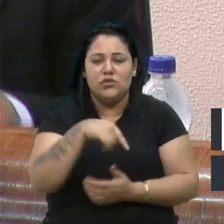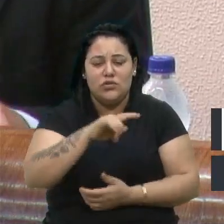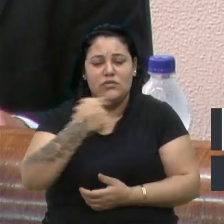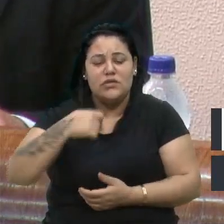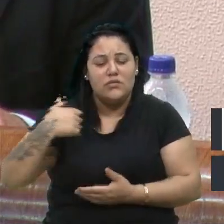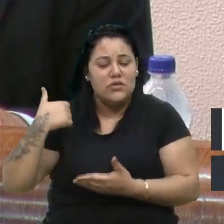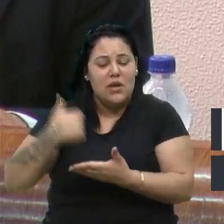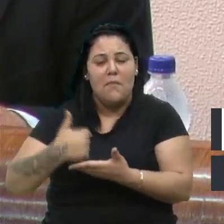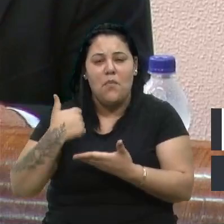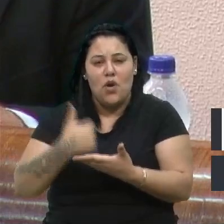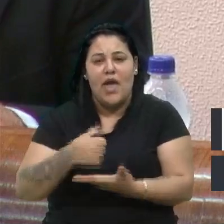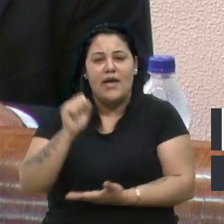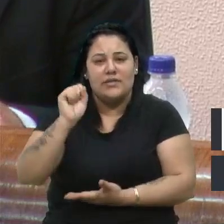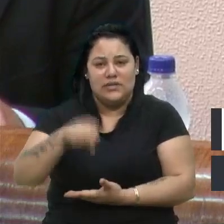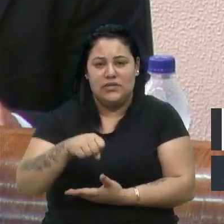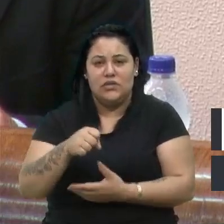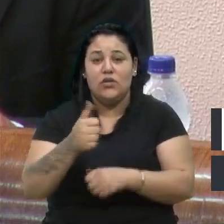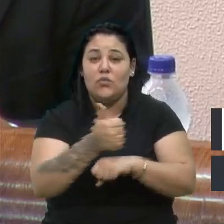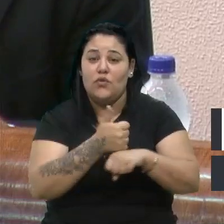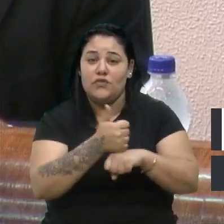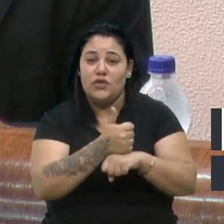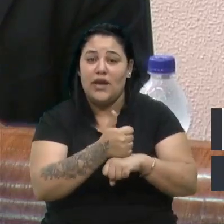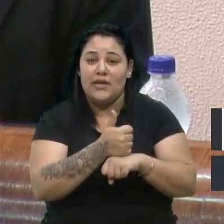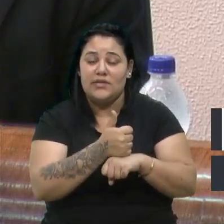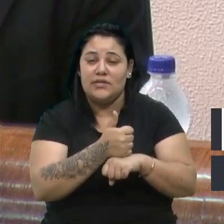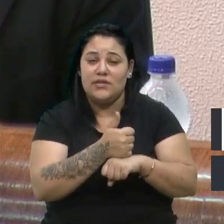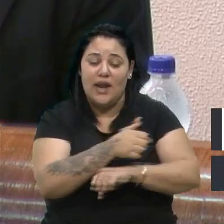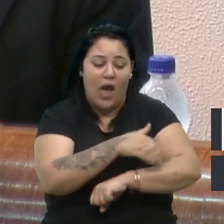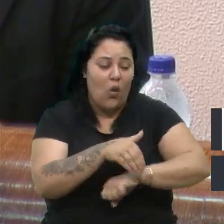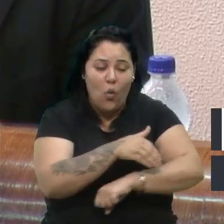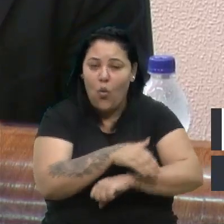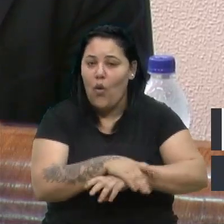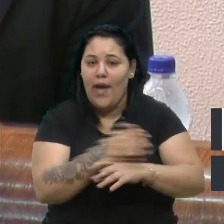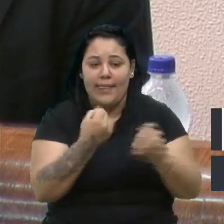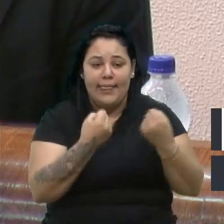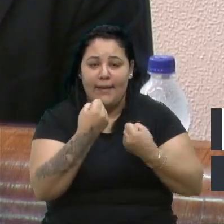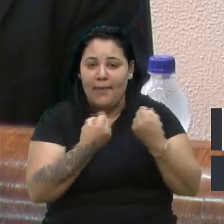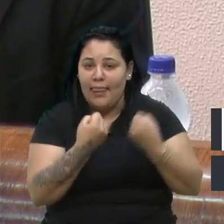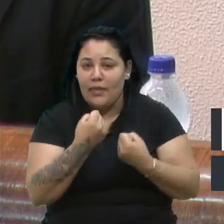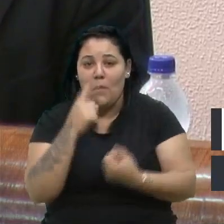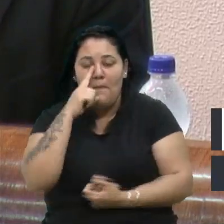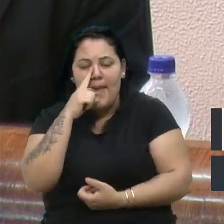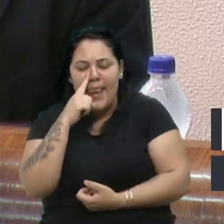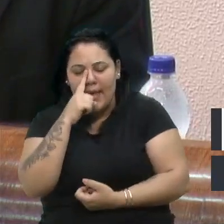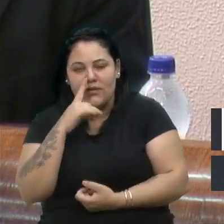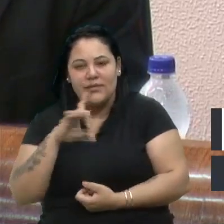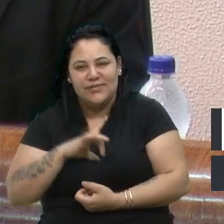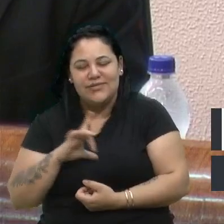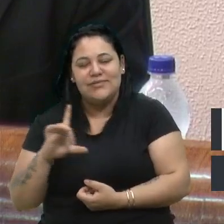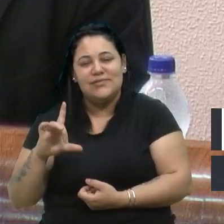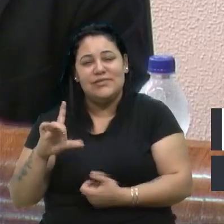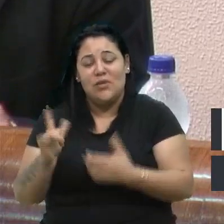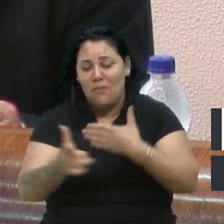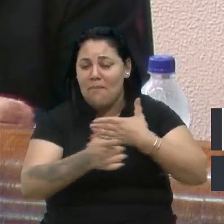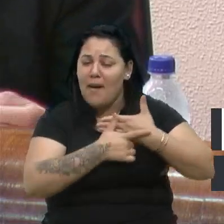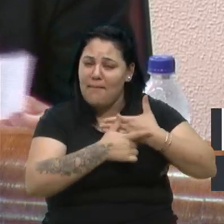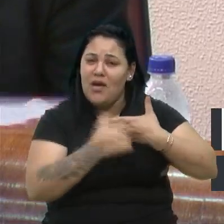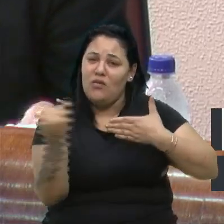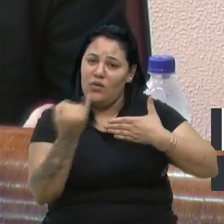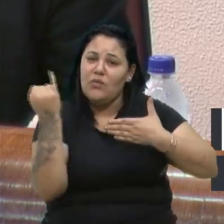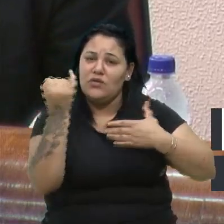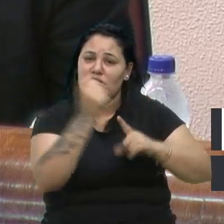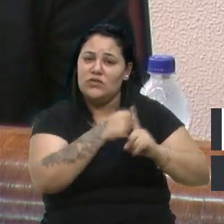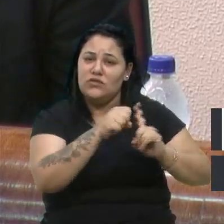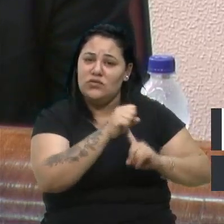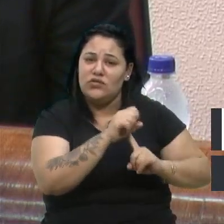mais que profissionais que estão expostos a riscos e que têm uma função tão importante recebam